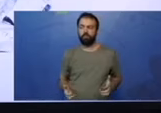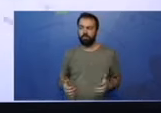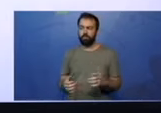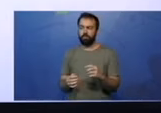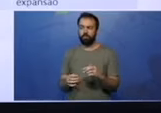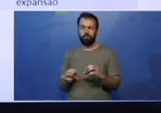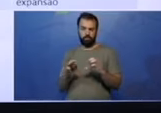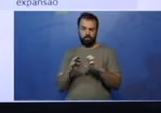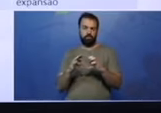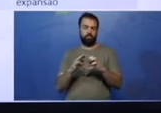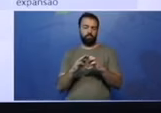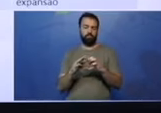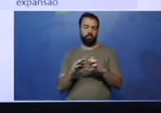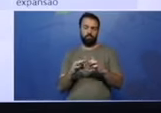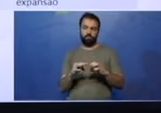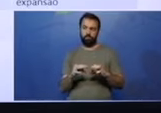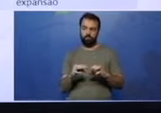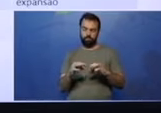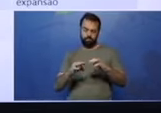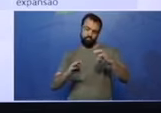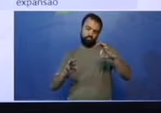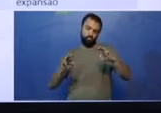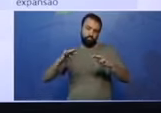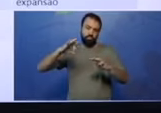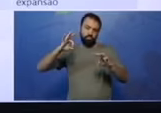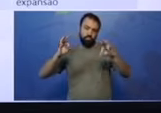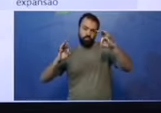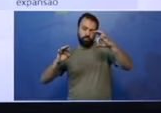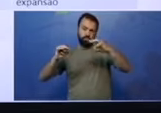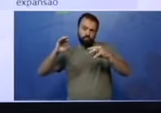as suas partículas, elas